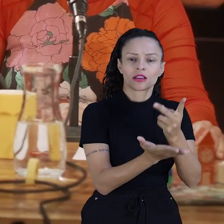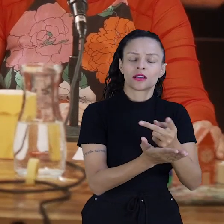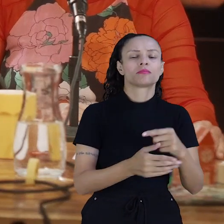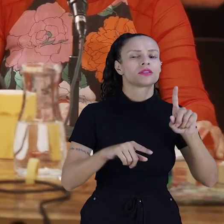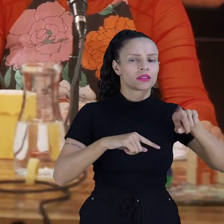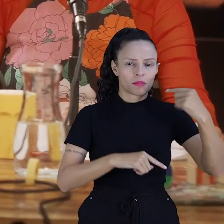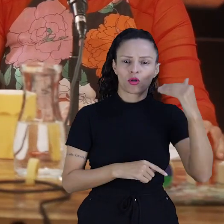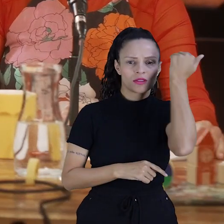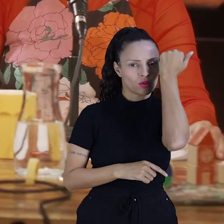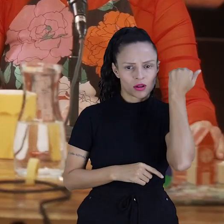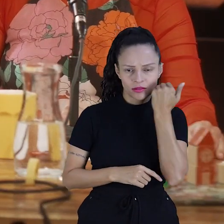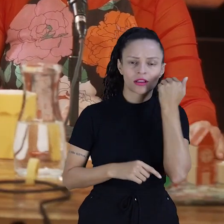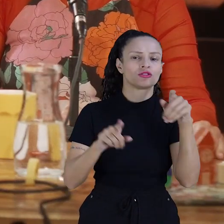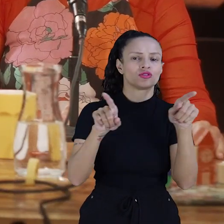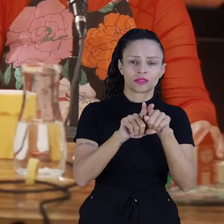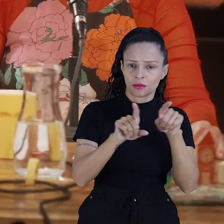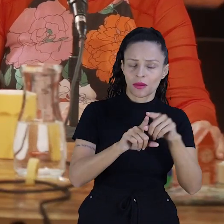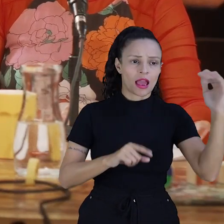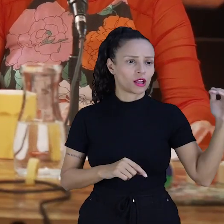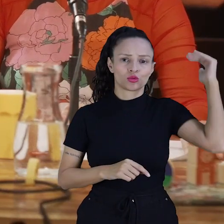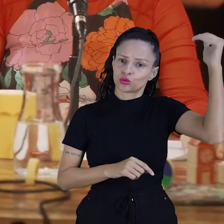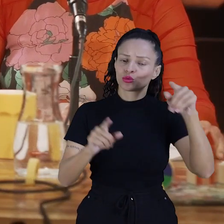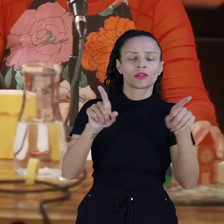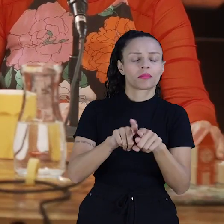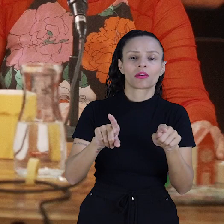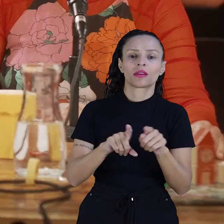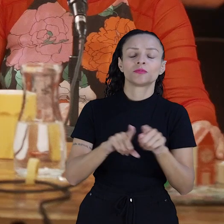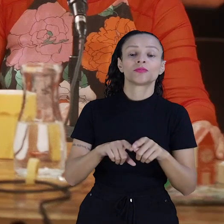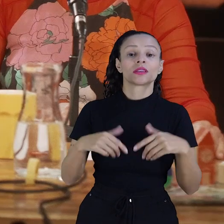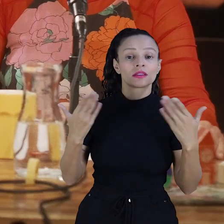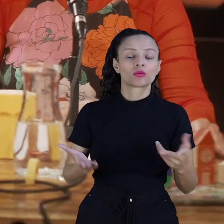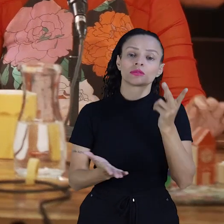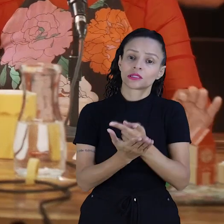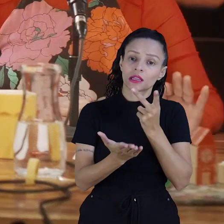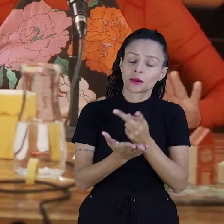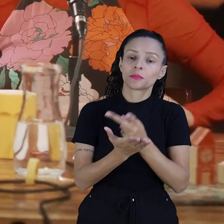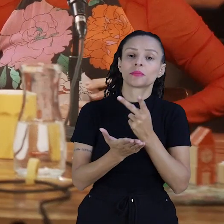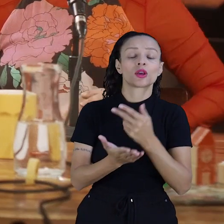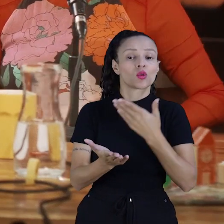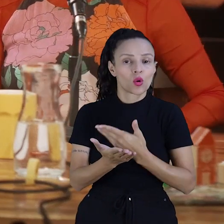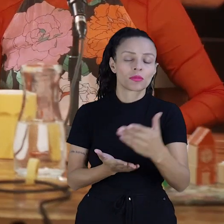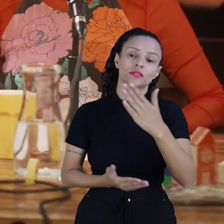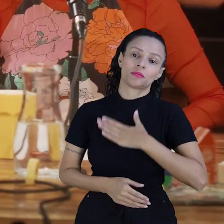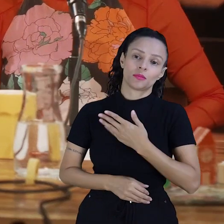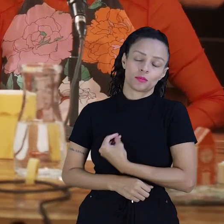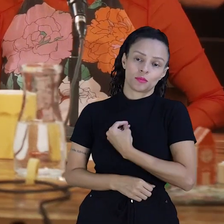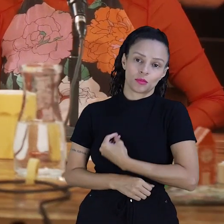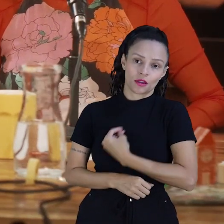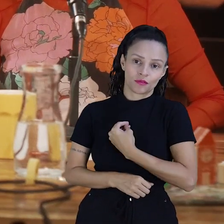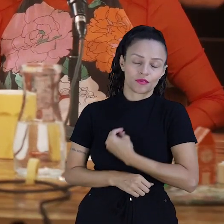Depois, adolescente, enfim, adulto, maduro, sei lá. Sempre escrevi. Comecei a minha